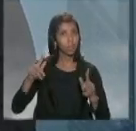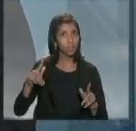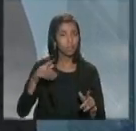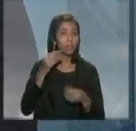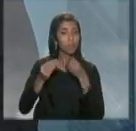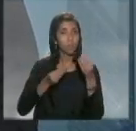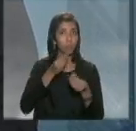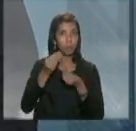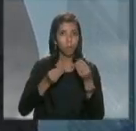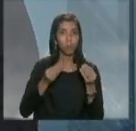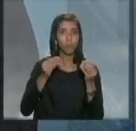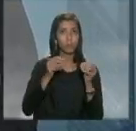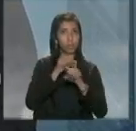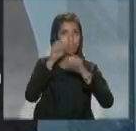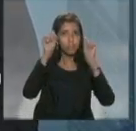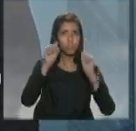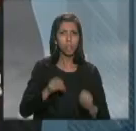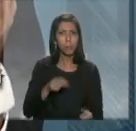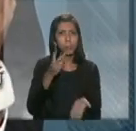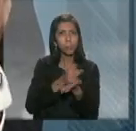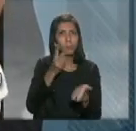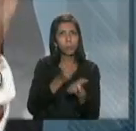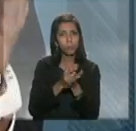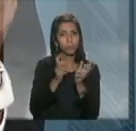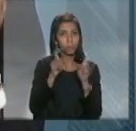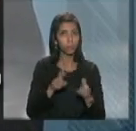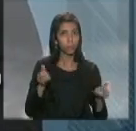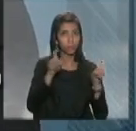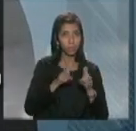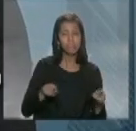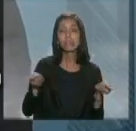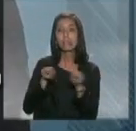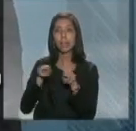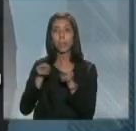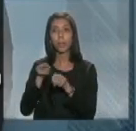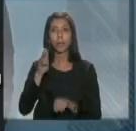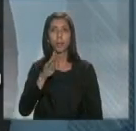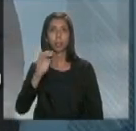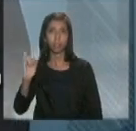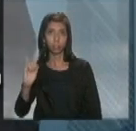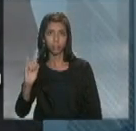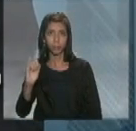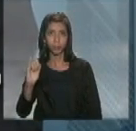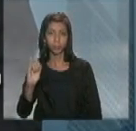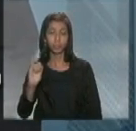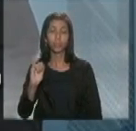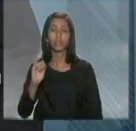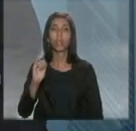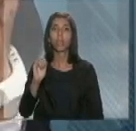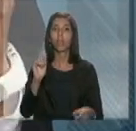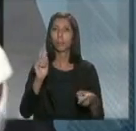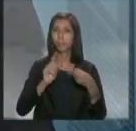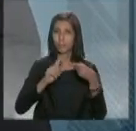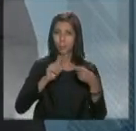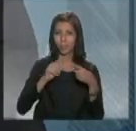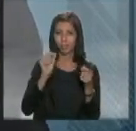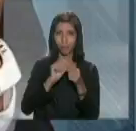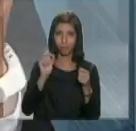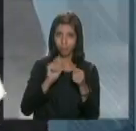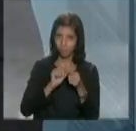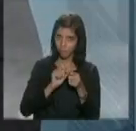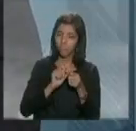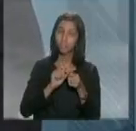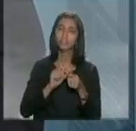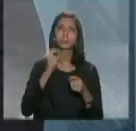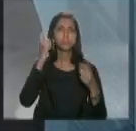diferença entre os sistemas convencionais, tradicionais de informática e os sistemas de Business Intelligence. Os primeiros, que são